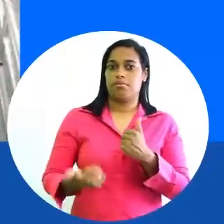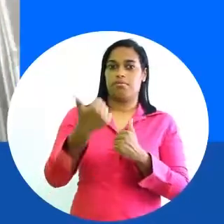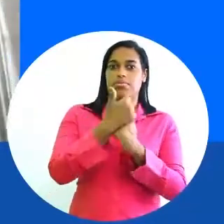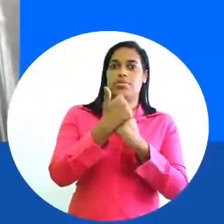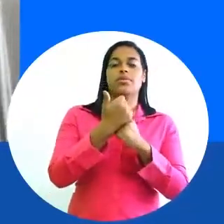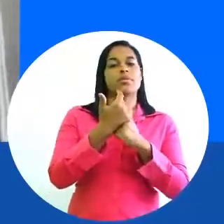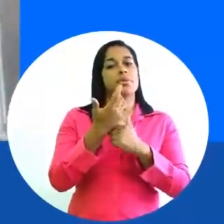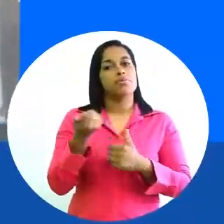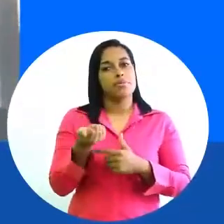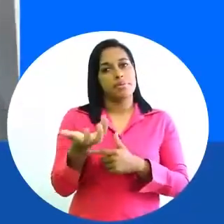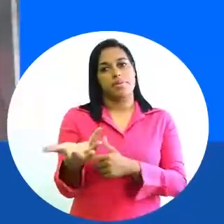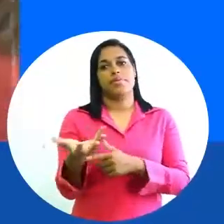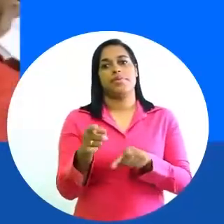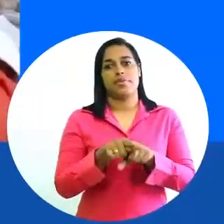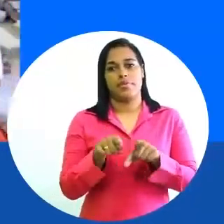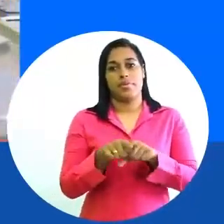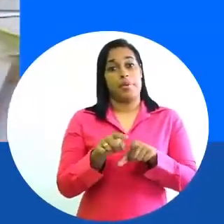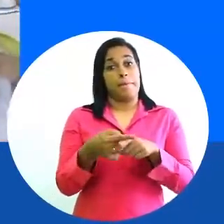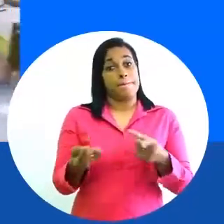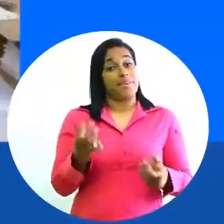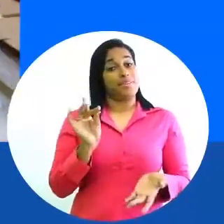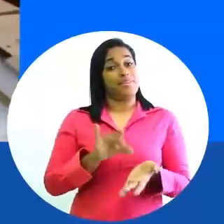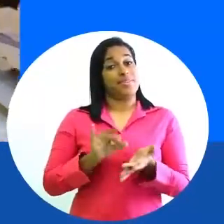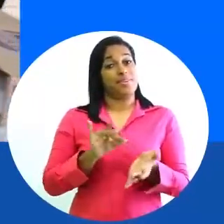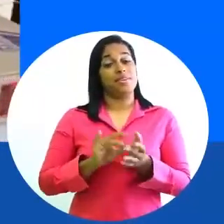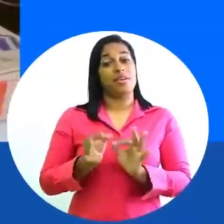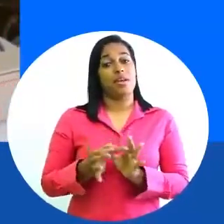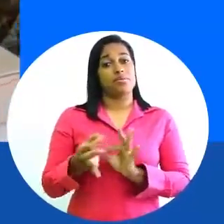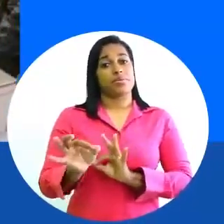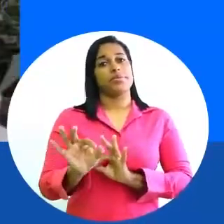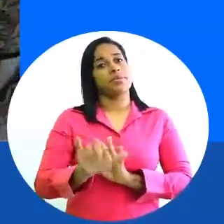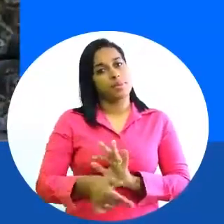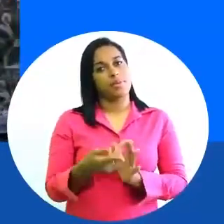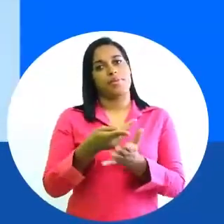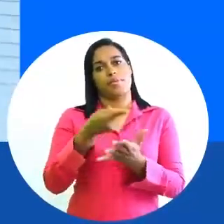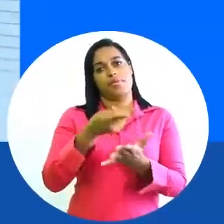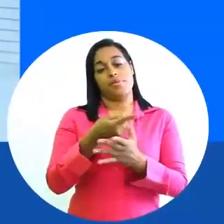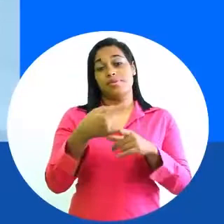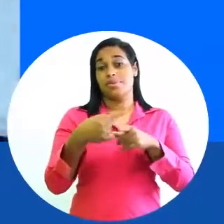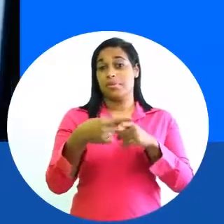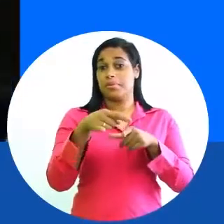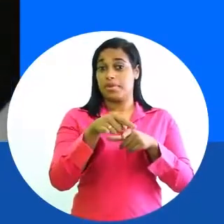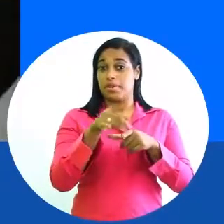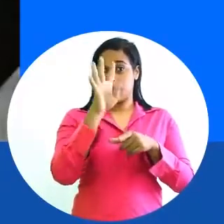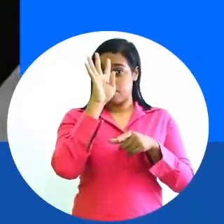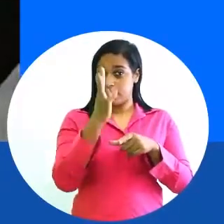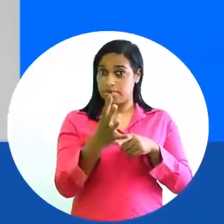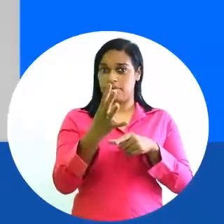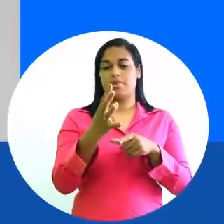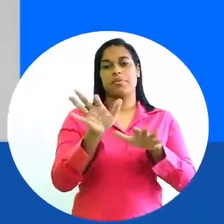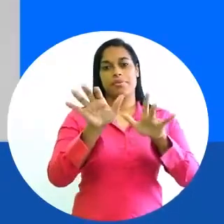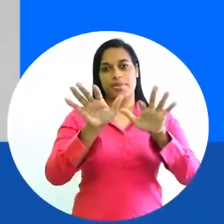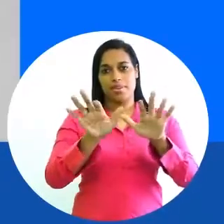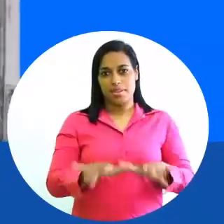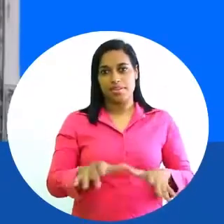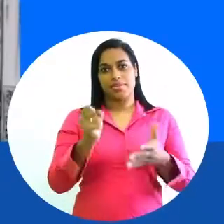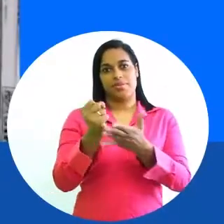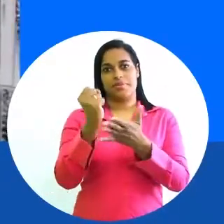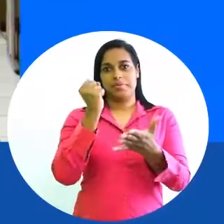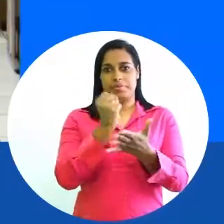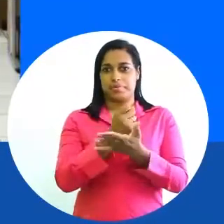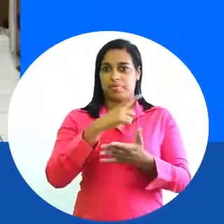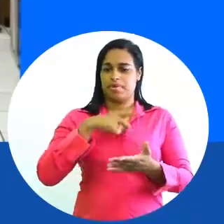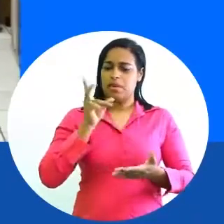pouco mais produtivo. Mas a realidade está longe de ser essa. Apesar de as soluções para a digitalização de documentos